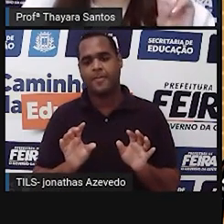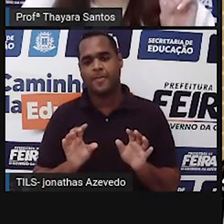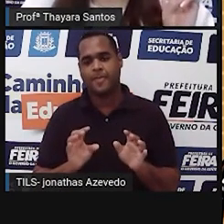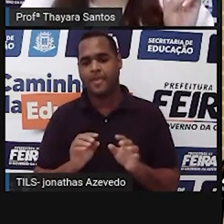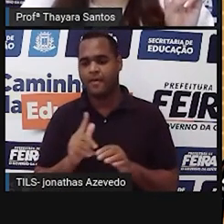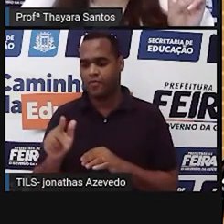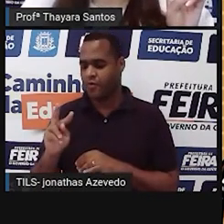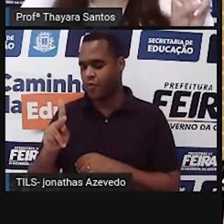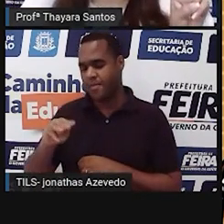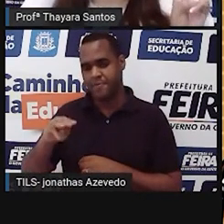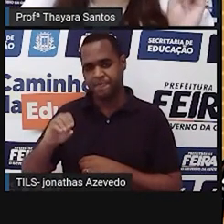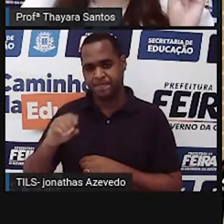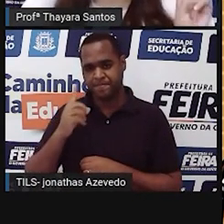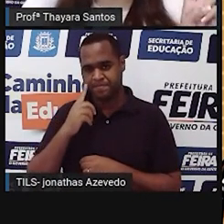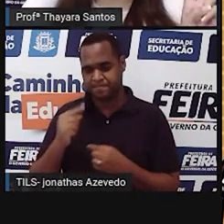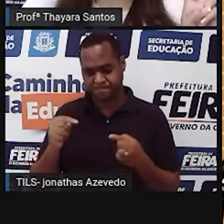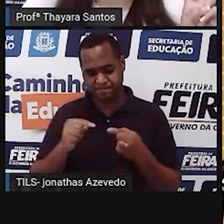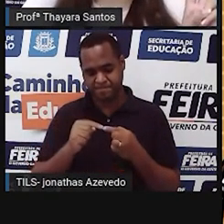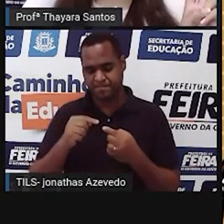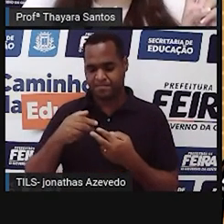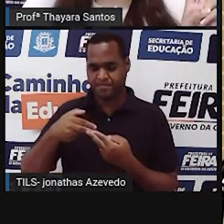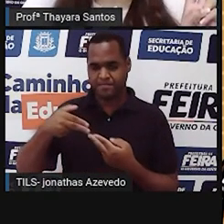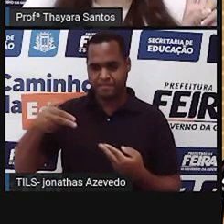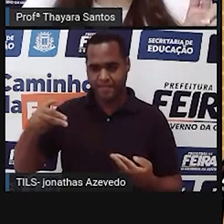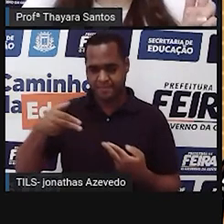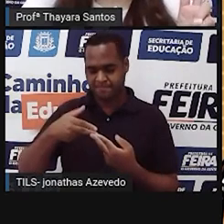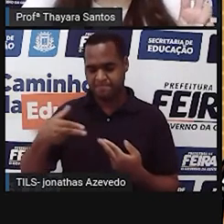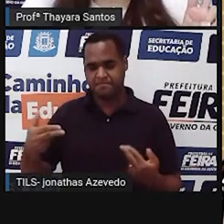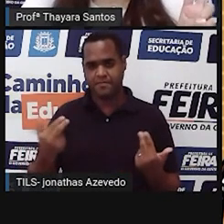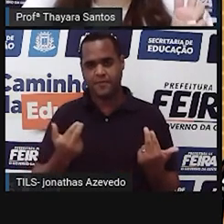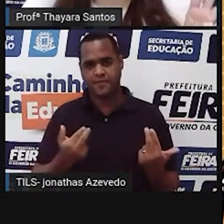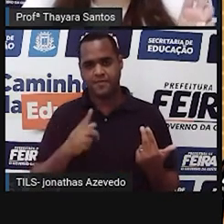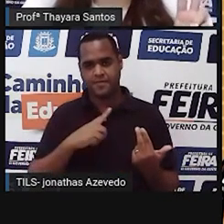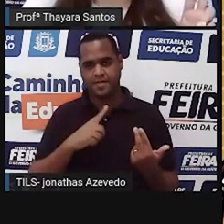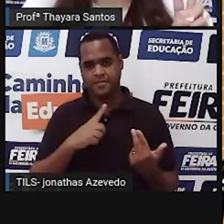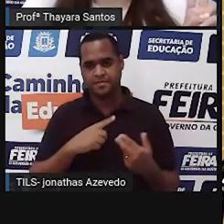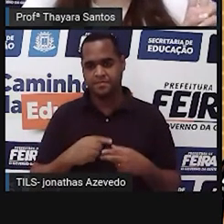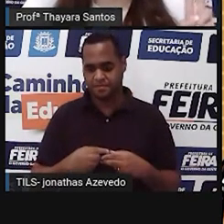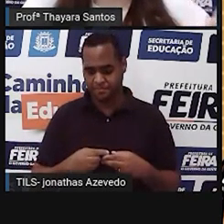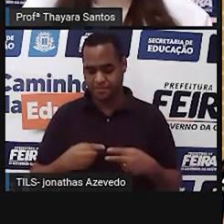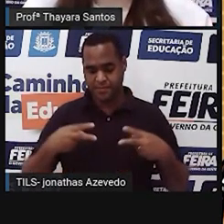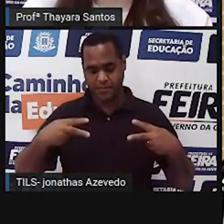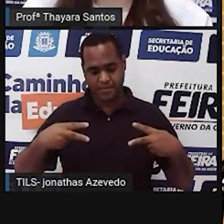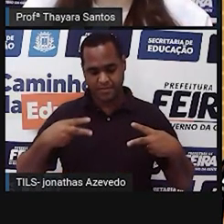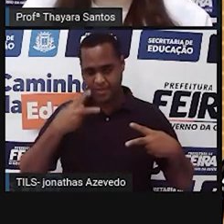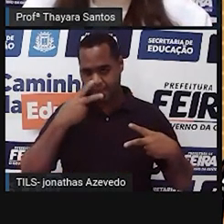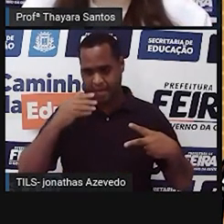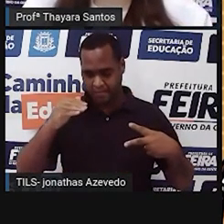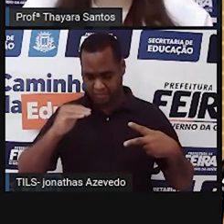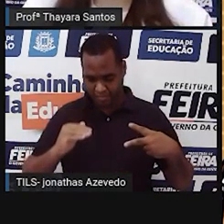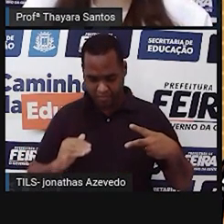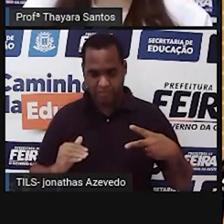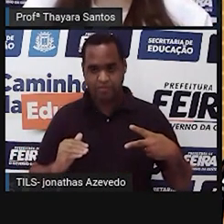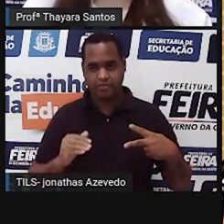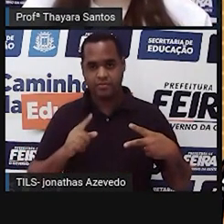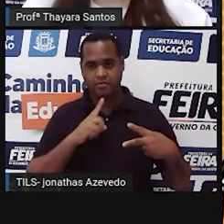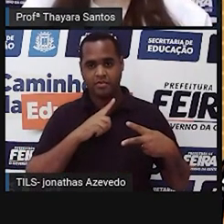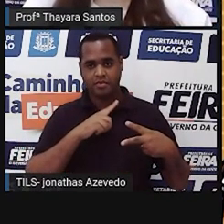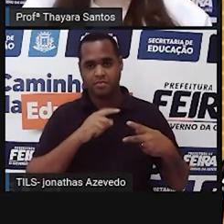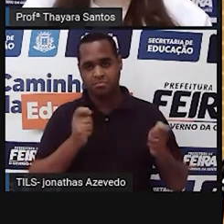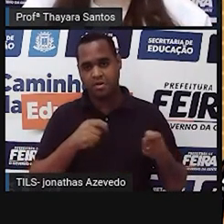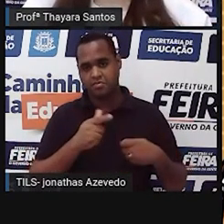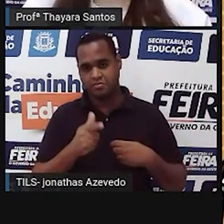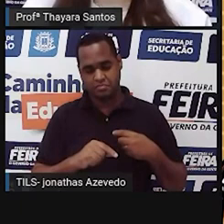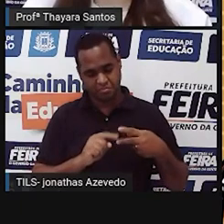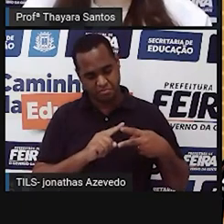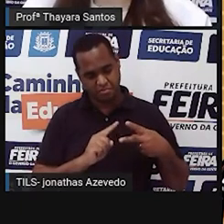tem os dois genes alelos para aquela característica iguais. Pode ser os dois genes recessivos, né, os dois alelos recessivos, ou